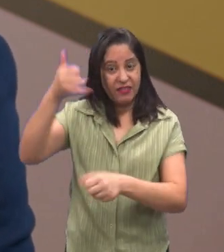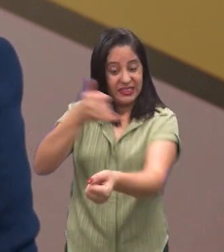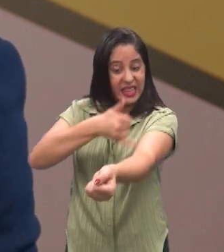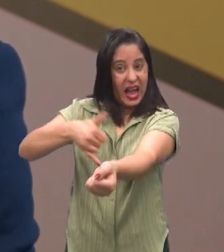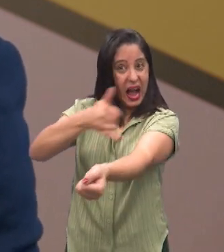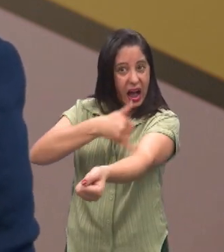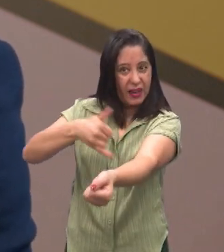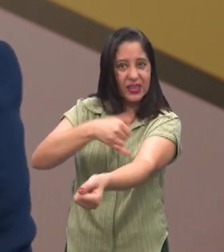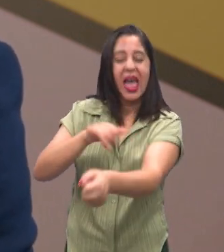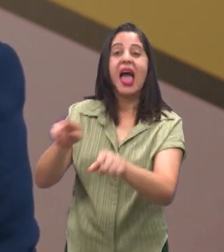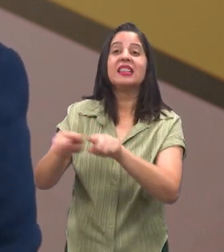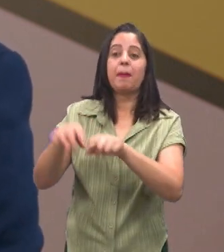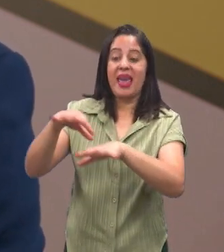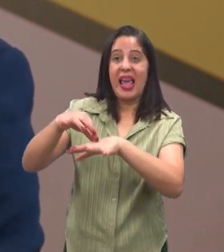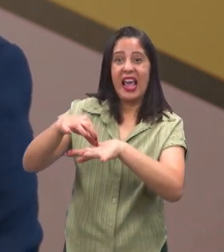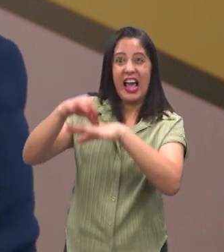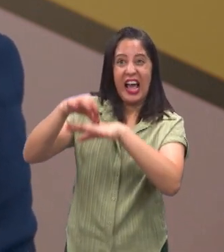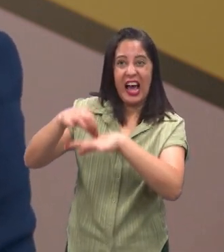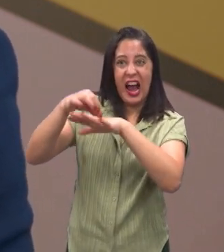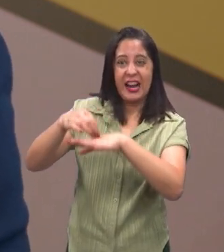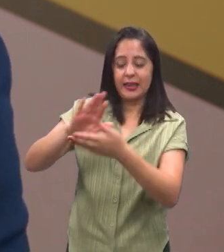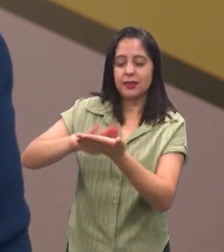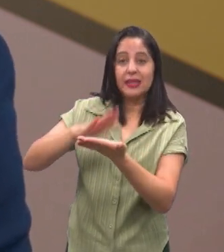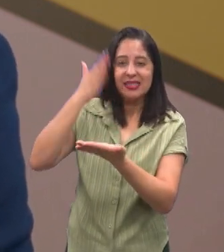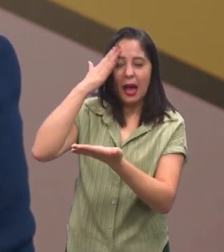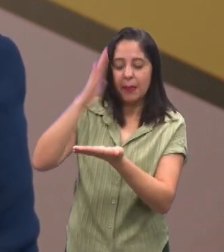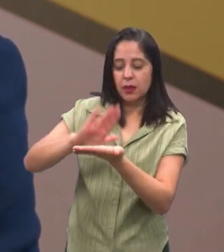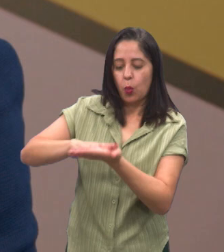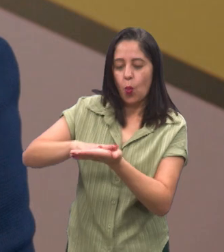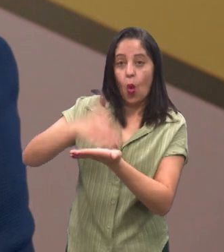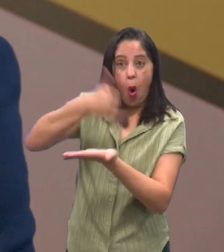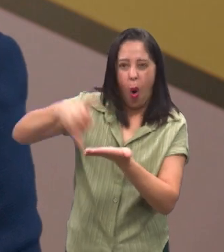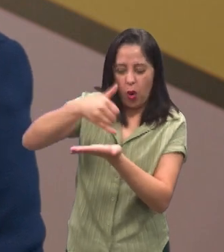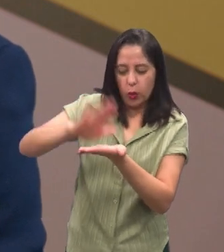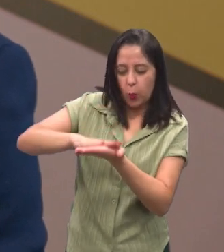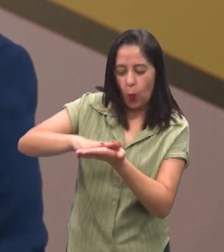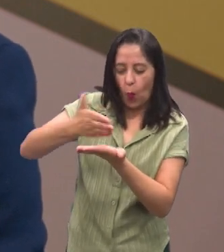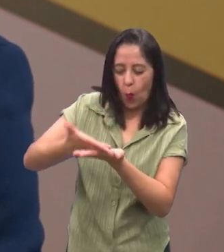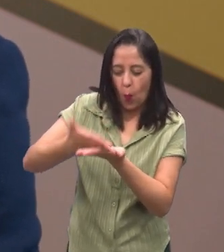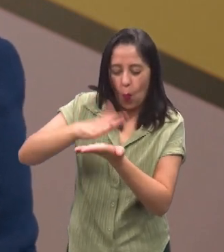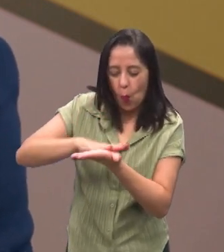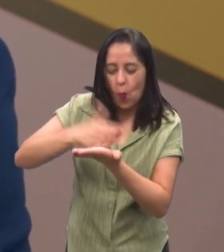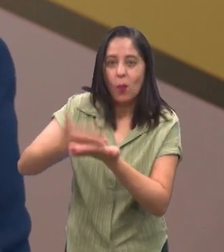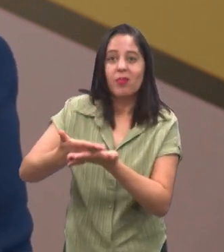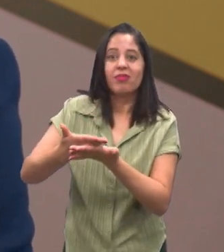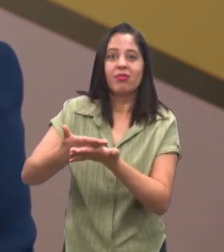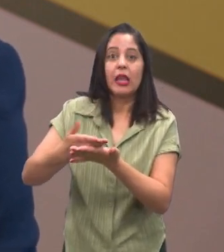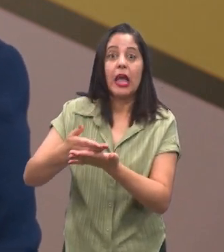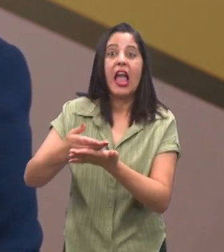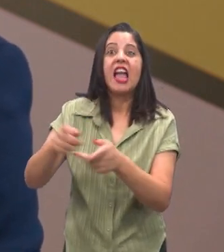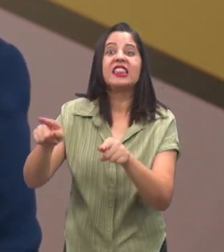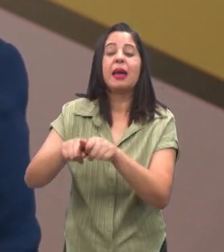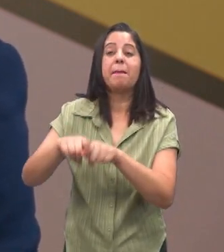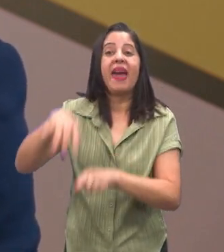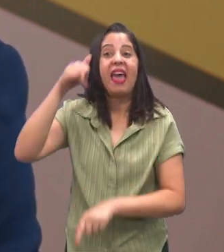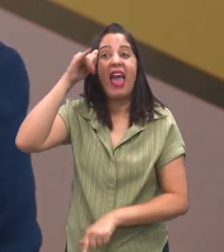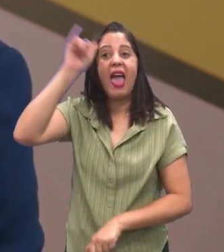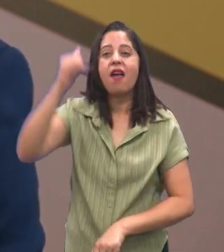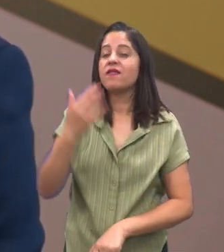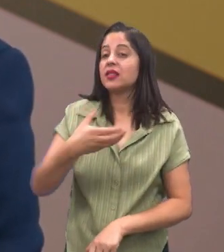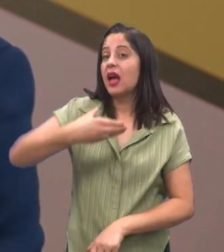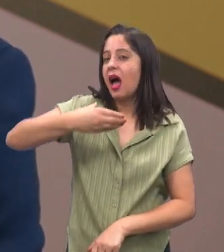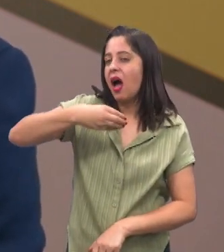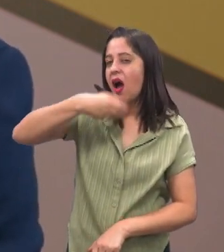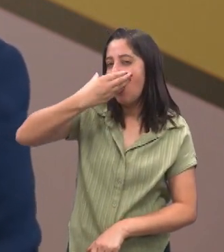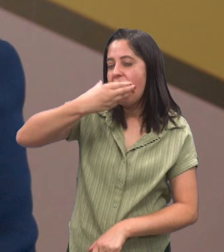no caso carnes muito gordas, né, fritura, evitar ao máximo, e evitar excesso de açúcar, frutose líquida,